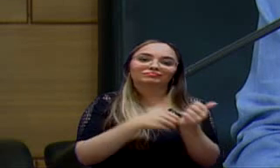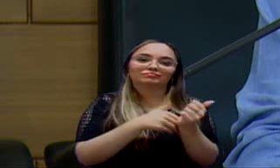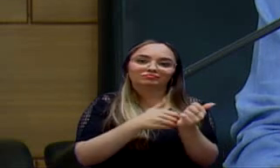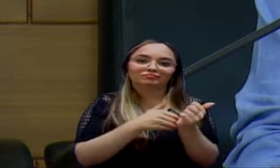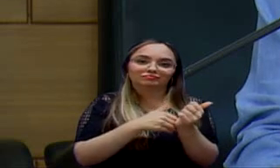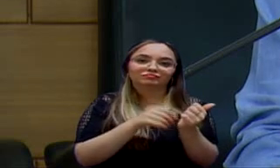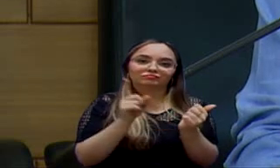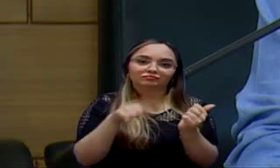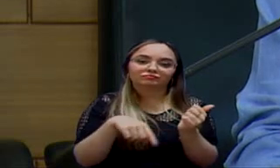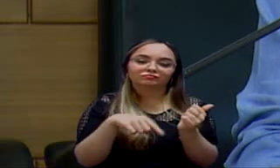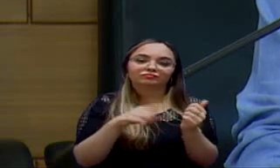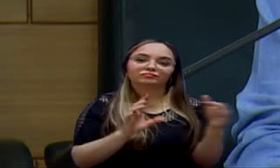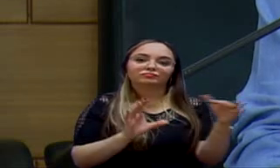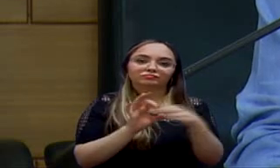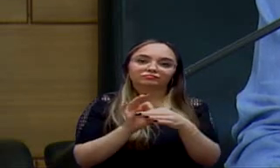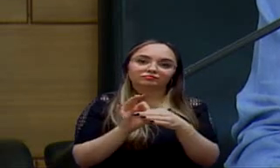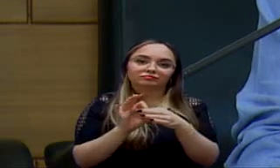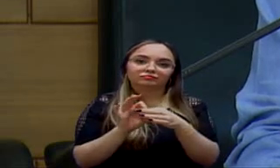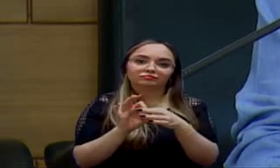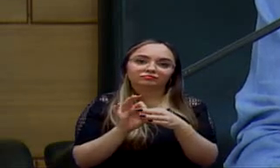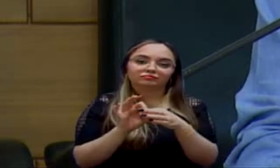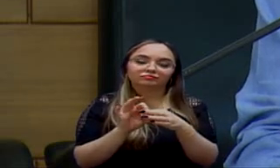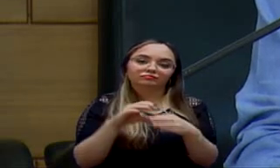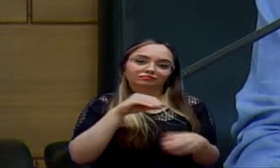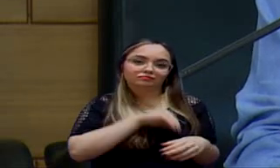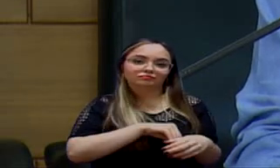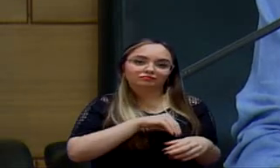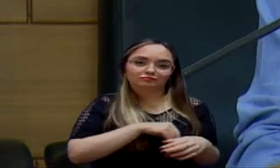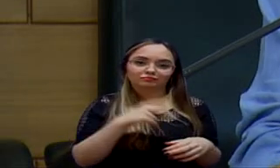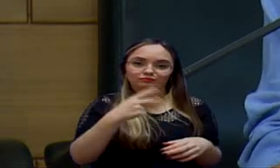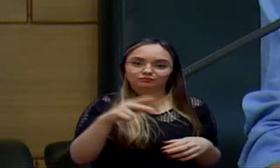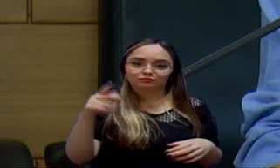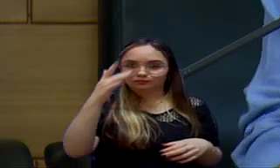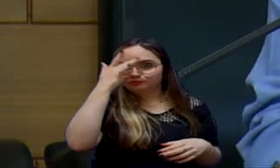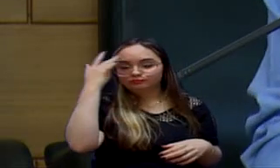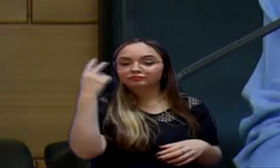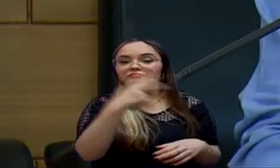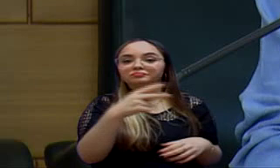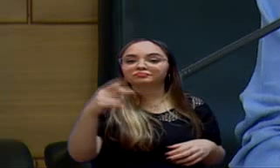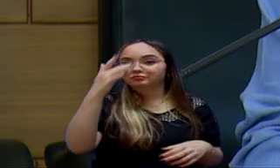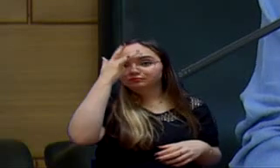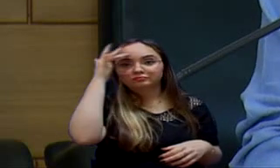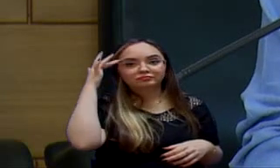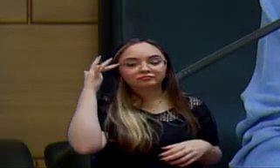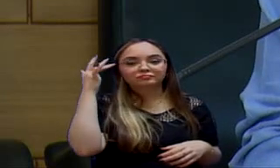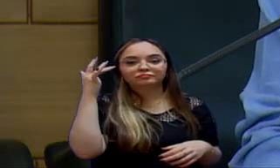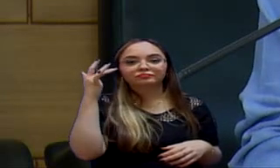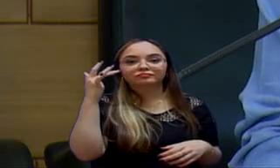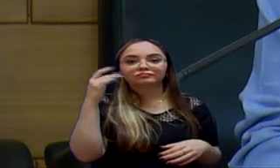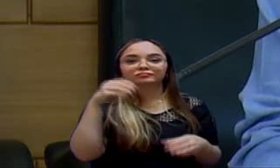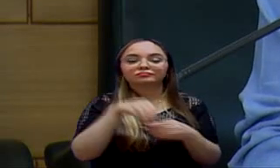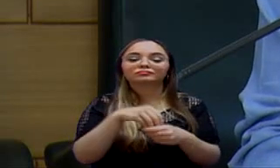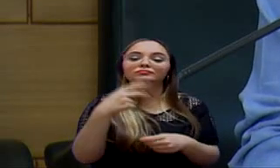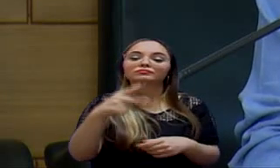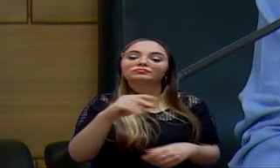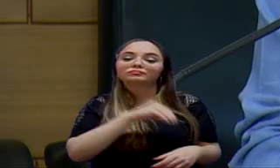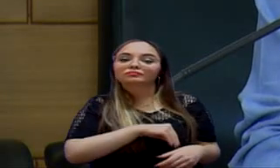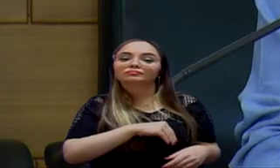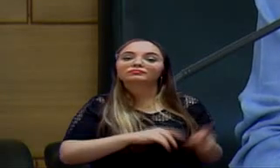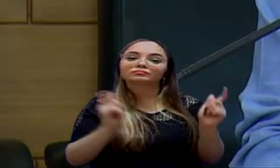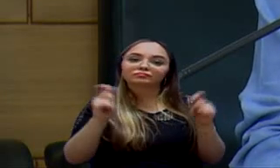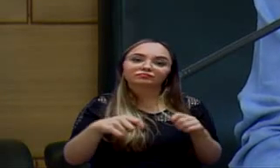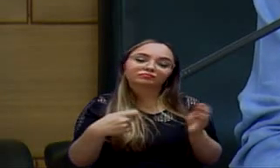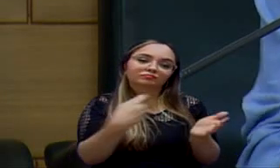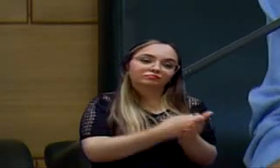que está atrelado ao salário do servidor cada um contribui dentro da sua possibilidade